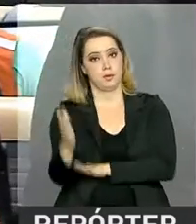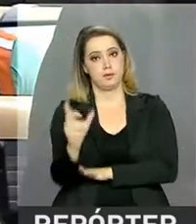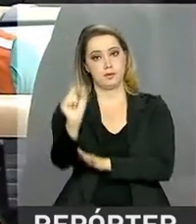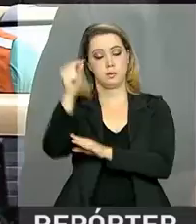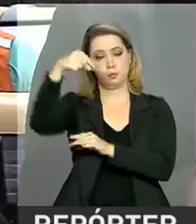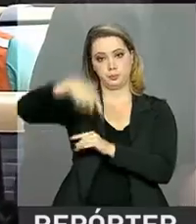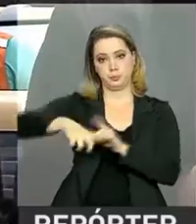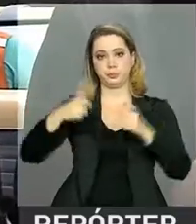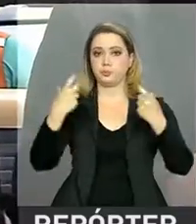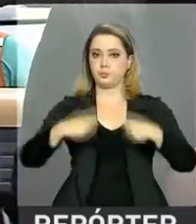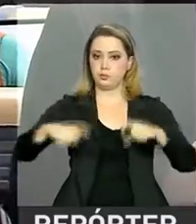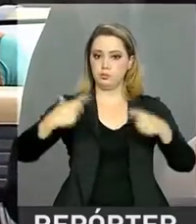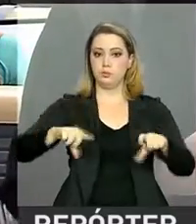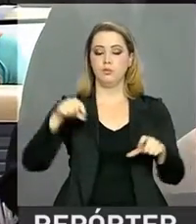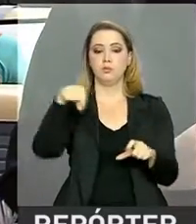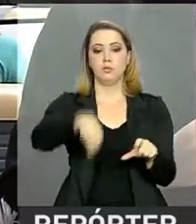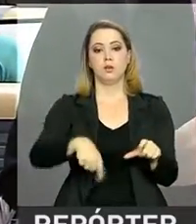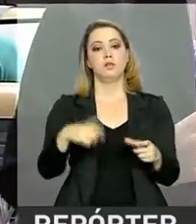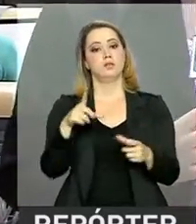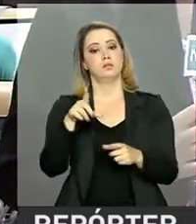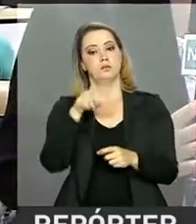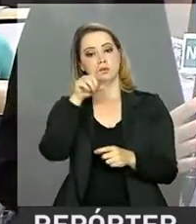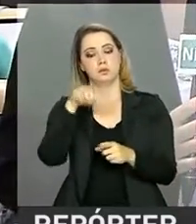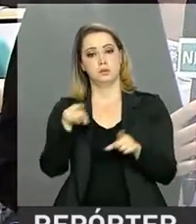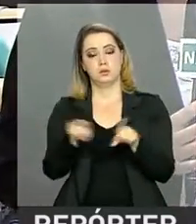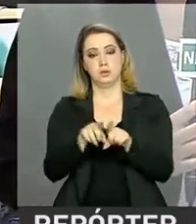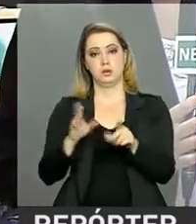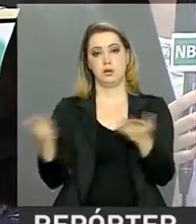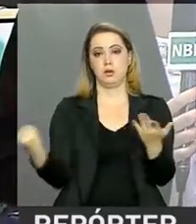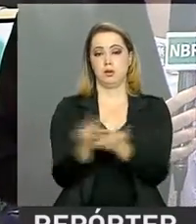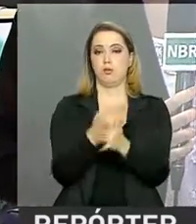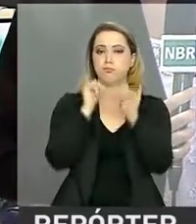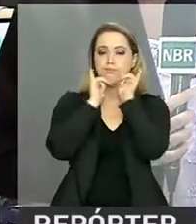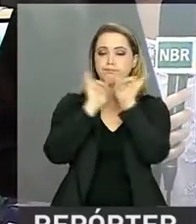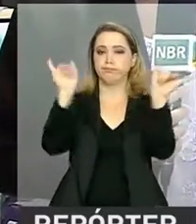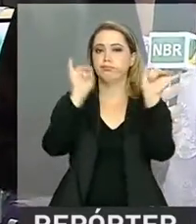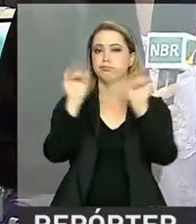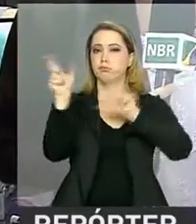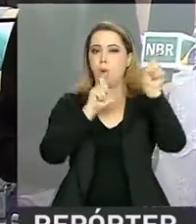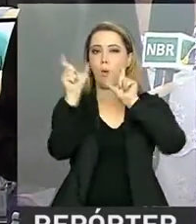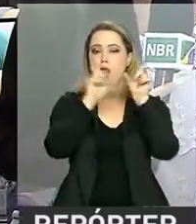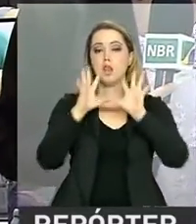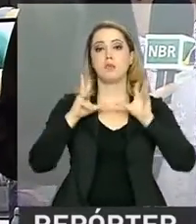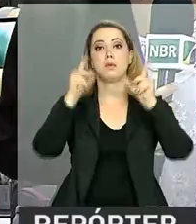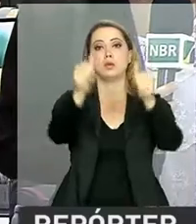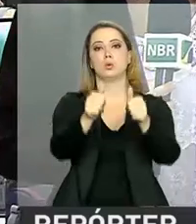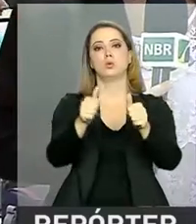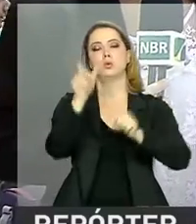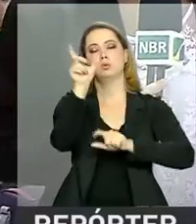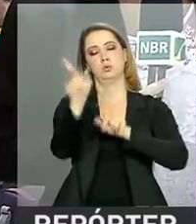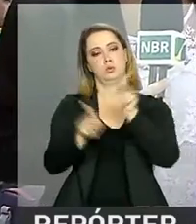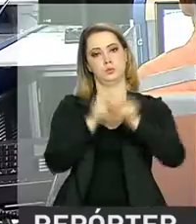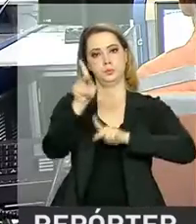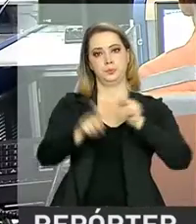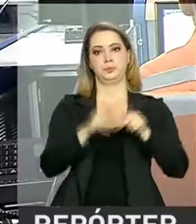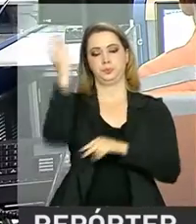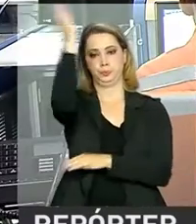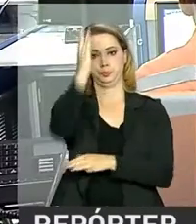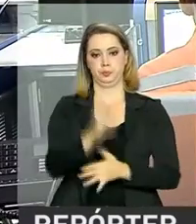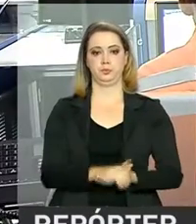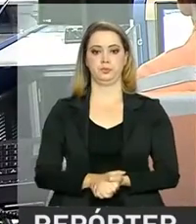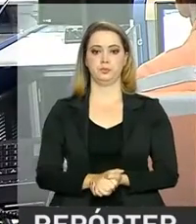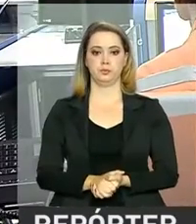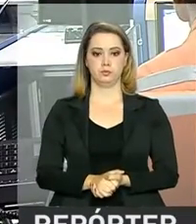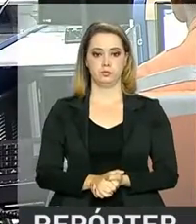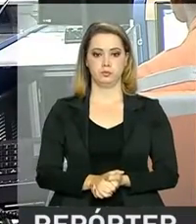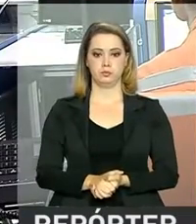centro nacional de gerenciamento de riscos e desastres que serão disparados os alertas para a população em todo o brasil o centro